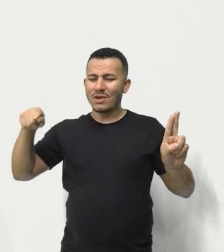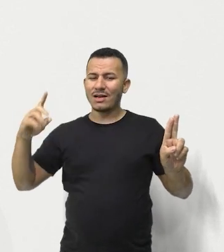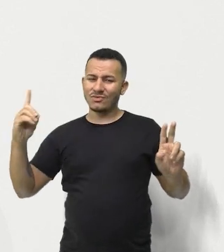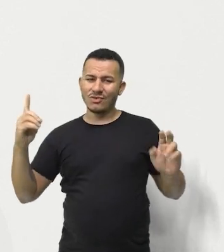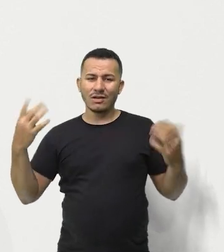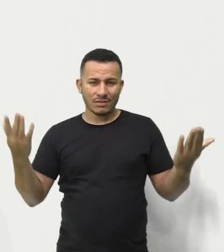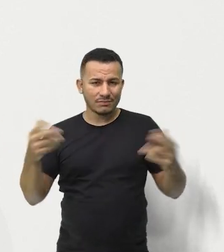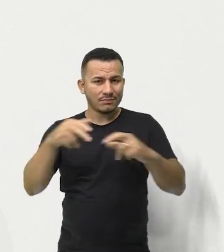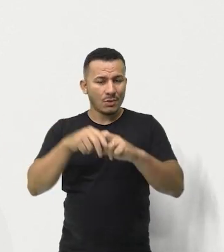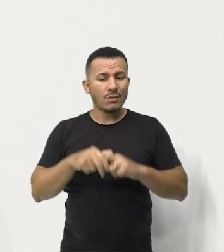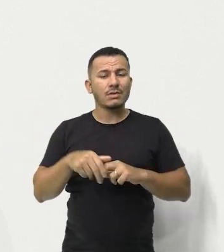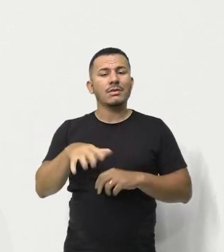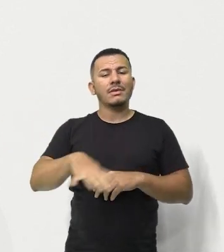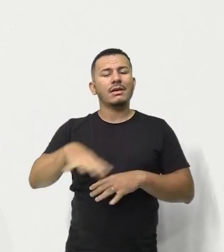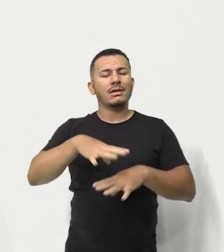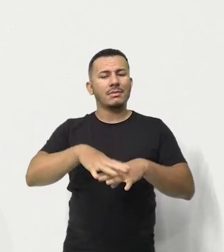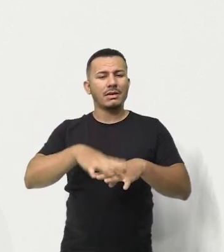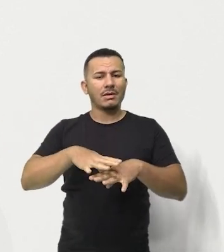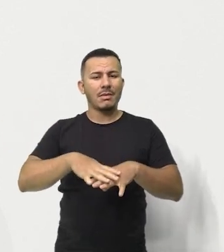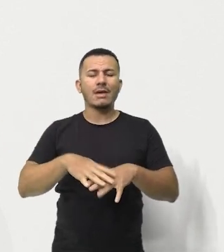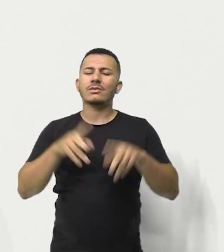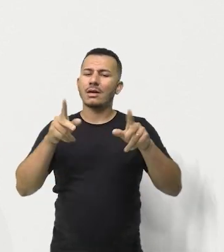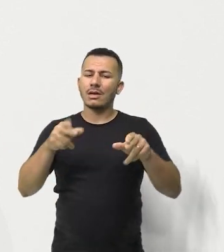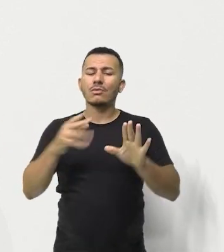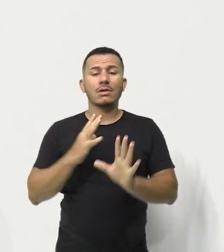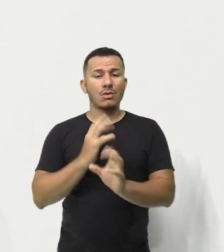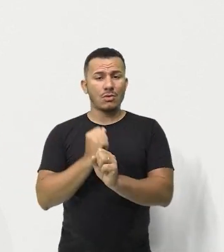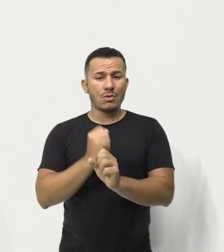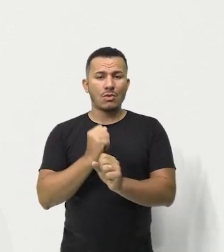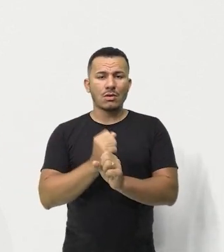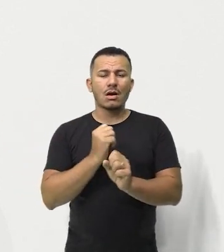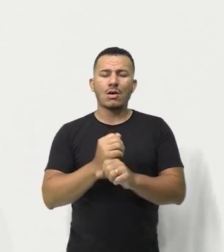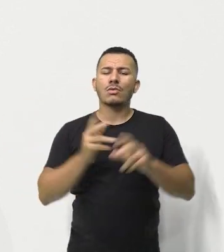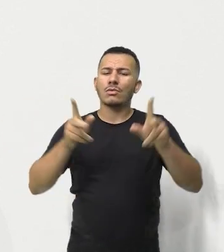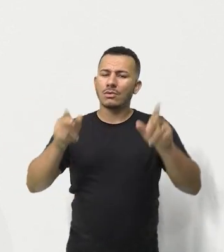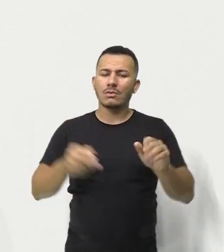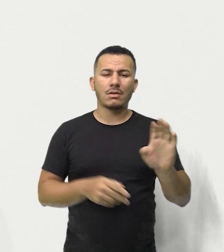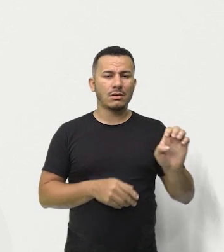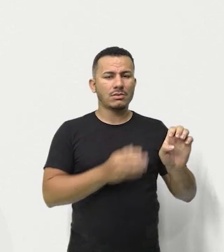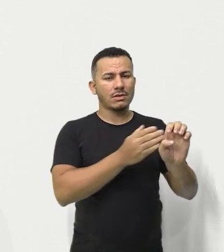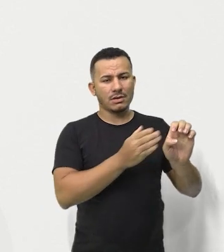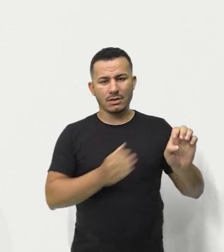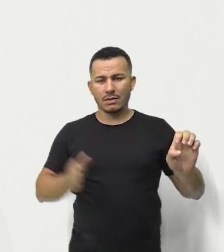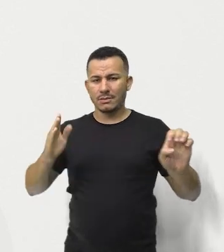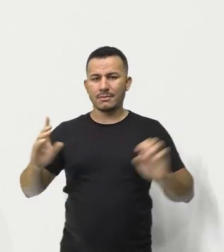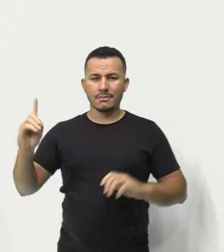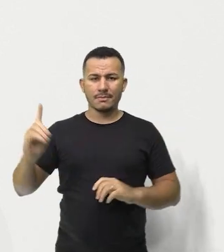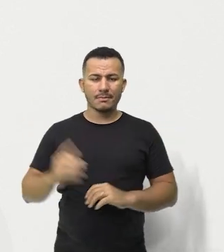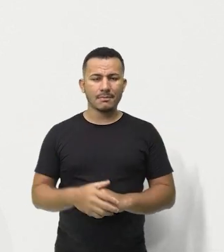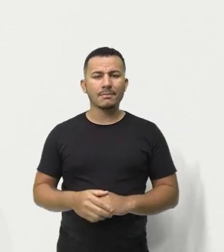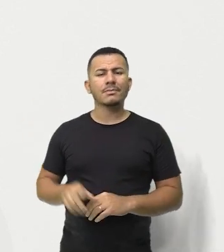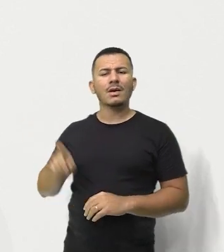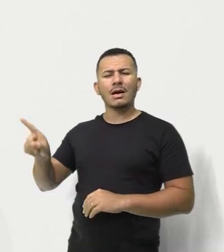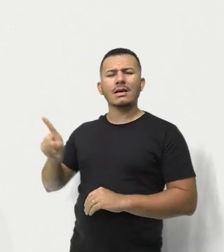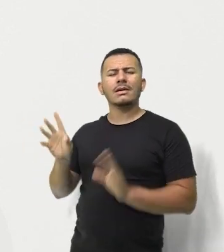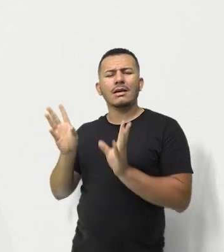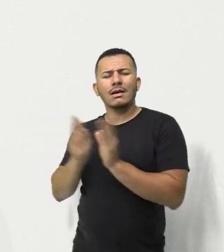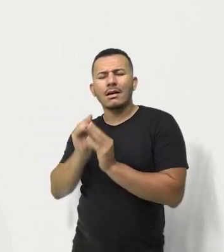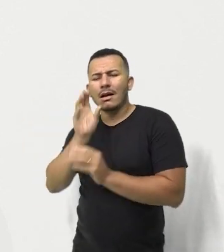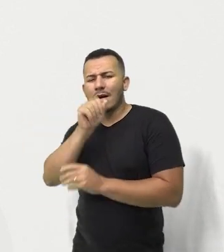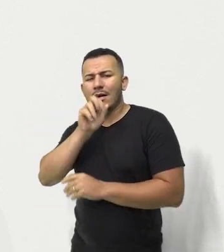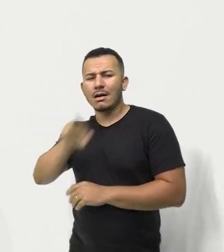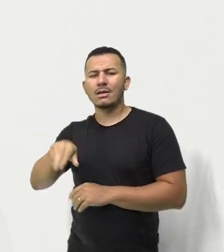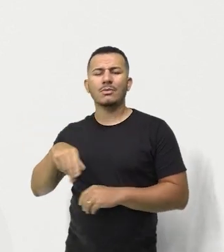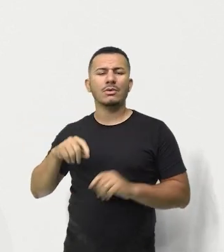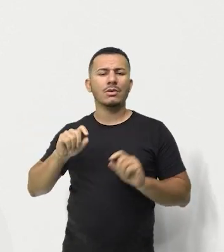no cantinho esquerdo e vai para a direita. Por isso que em matemática também a gente segue essa mesma ideia.